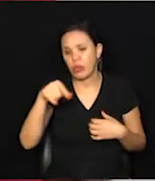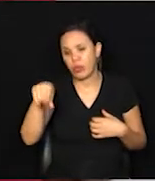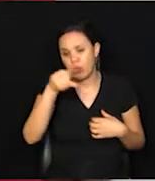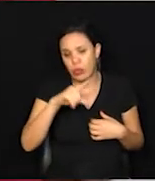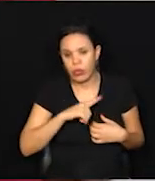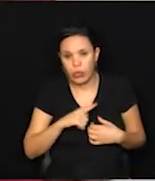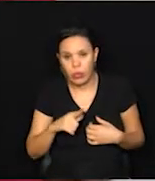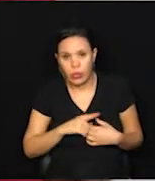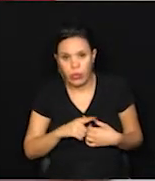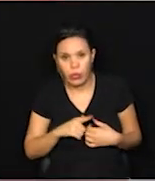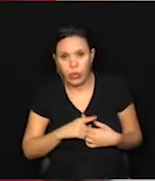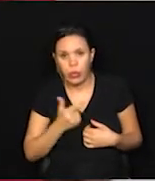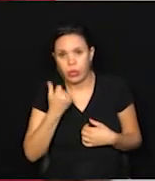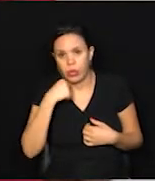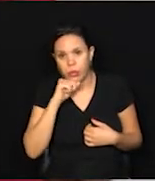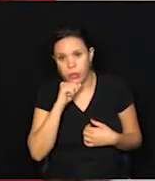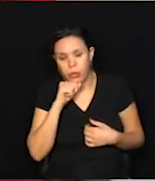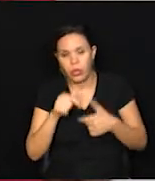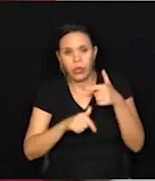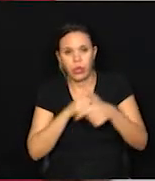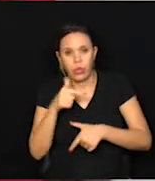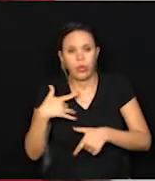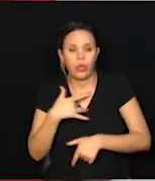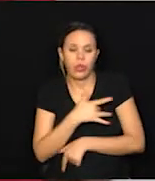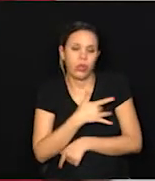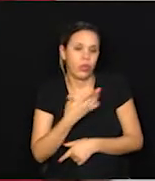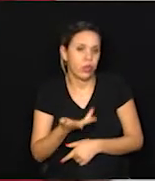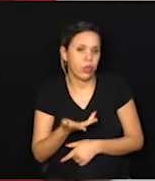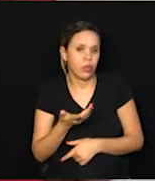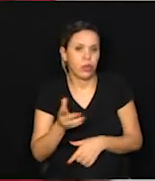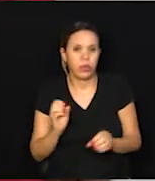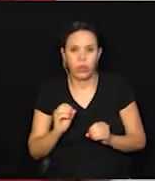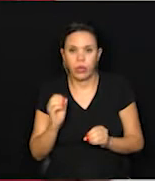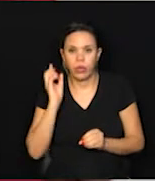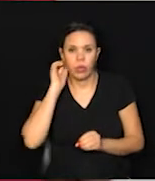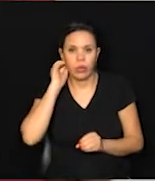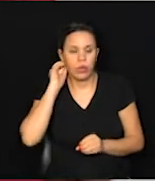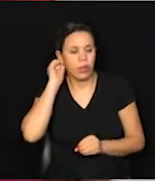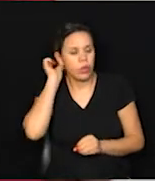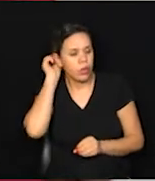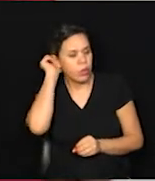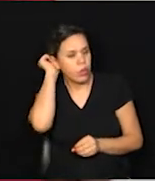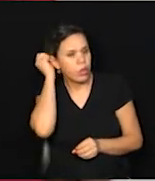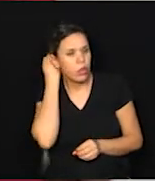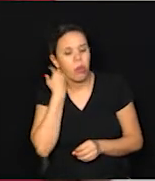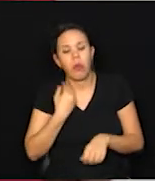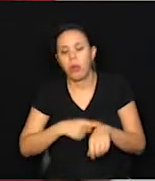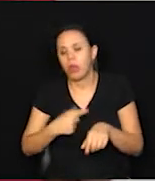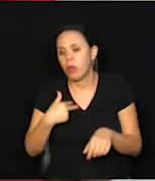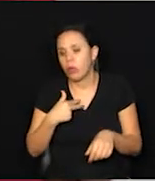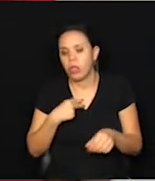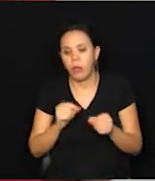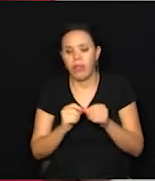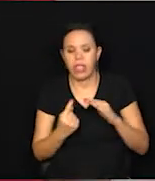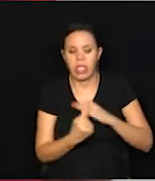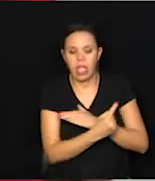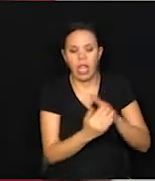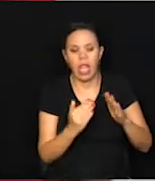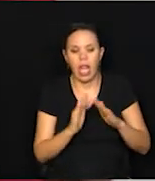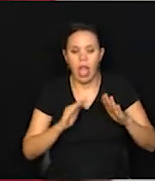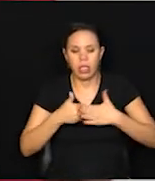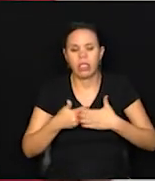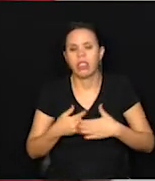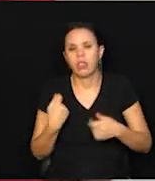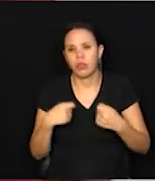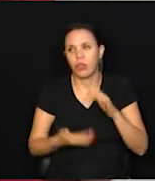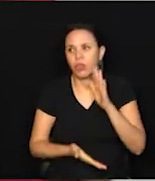tem mães que trabalham na saúde, né? Porque em nenhum momento nós pudemos fazer restrição com essas crianças em casa, a gente teve que